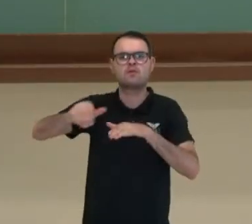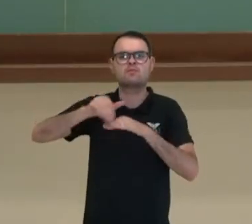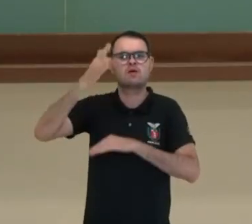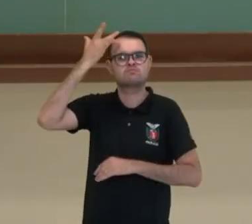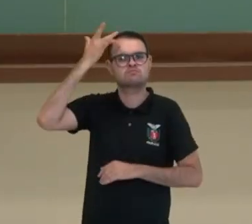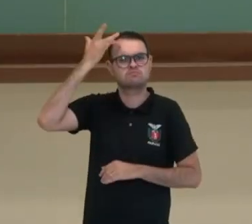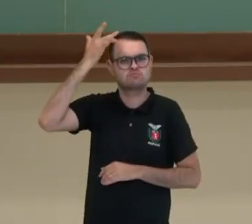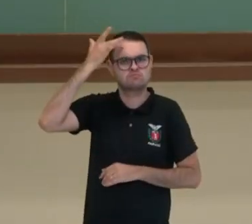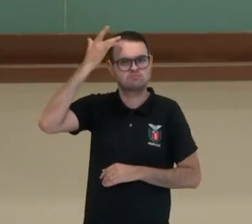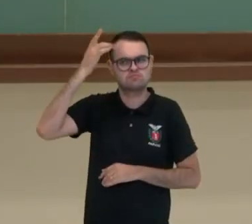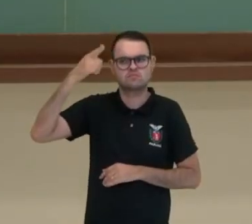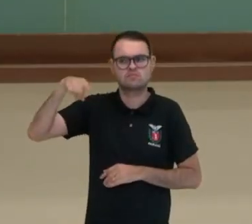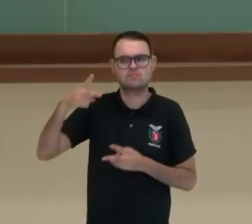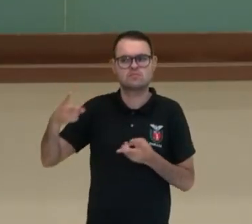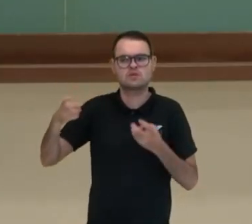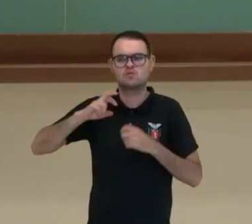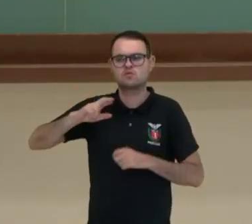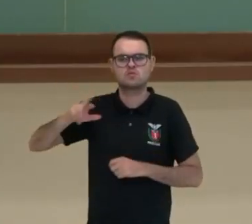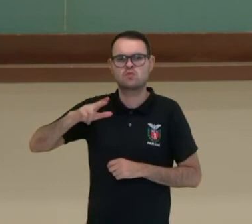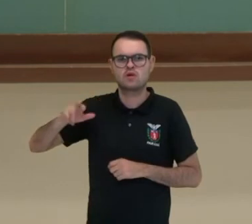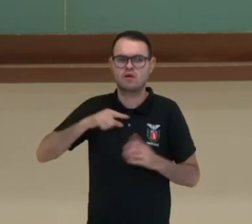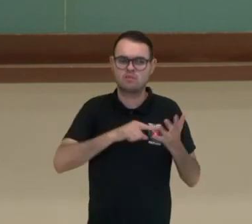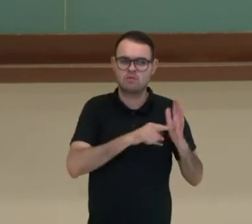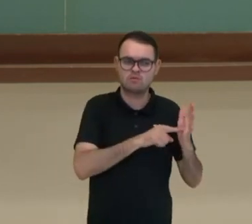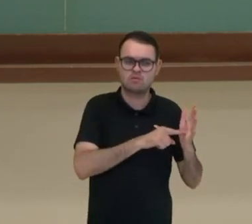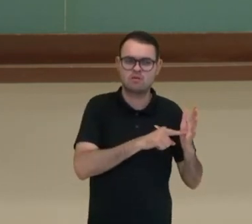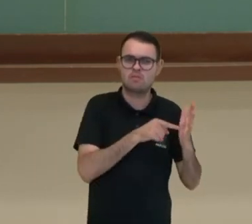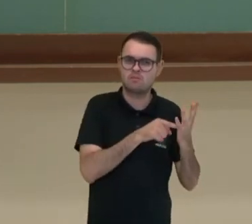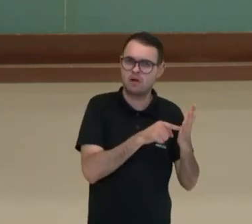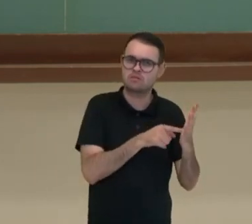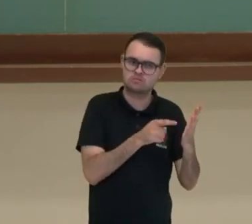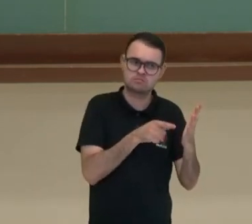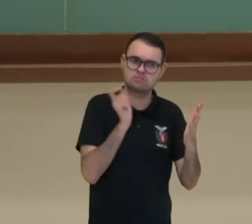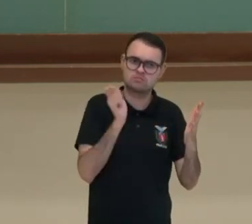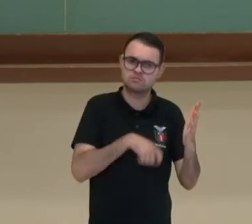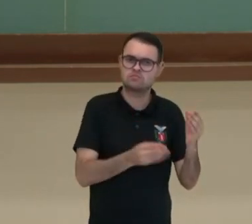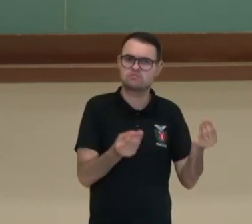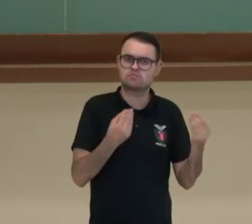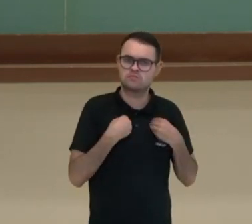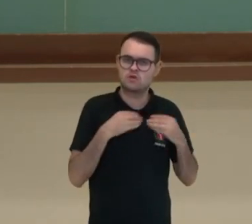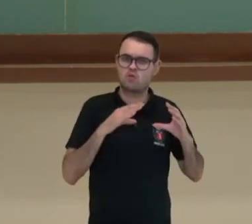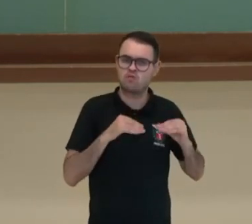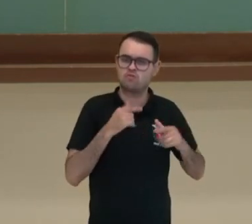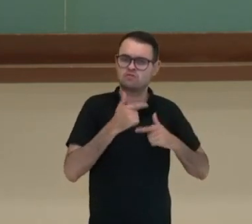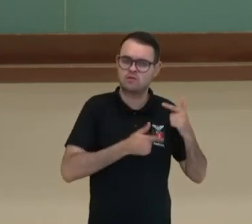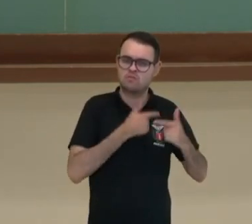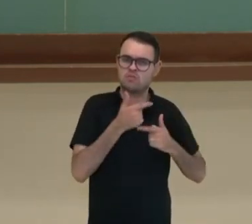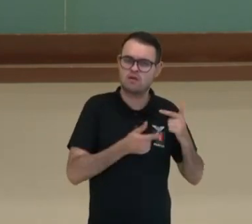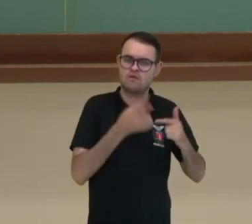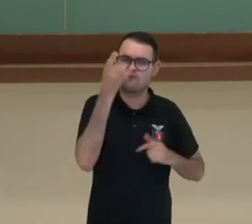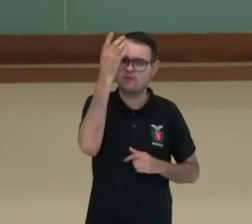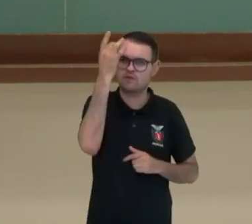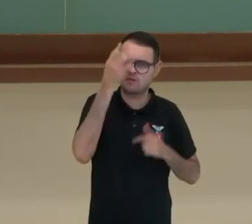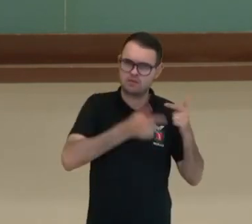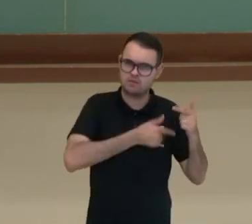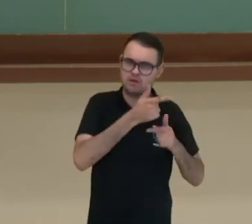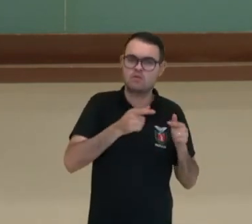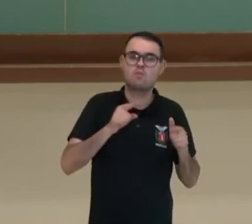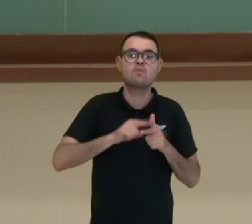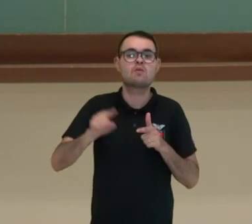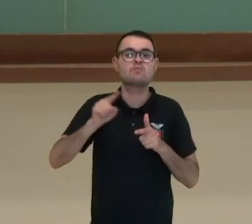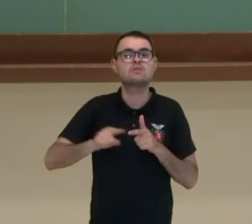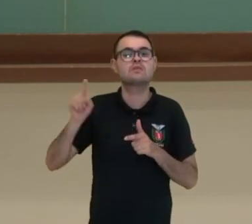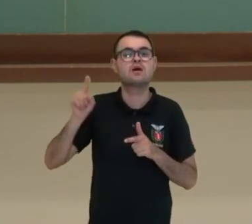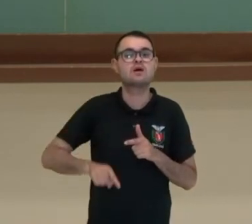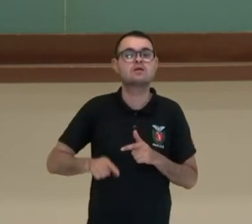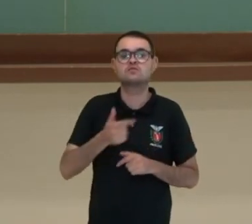dos trabalhadores. Eles perceberam que o problema não era a máquina. A máquina é capaz até de trazer muito conforto para o nosso trabalho e facilitar muito. O problema